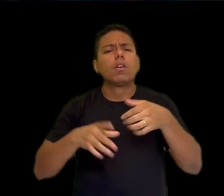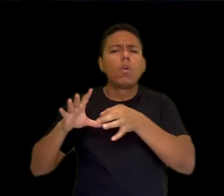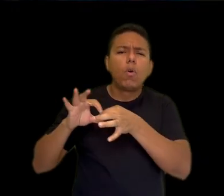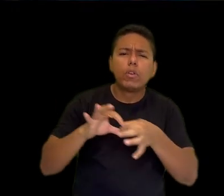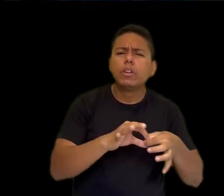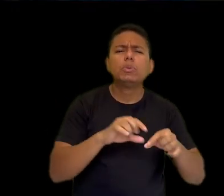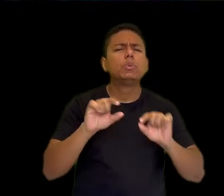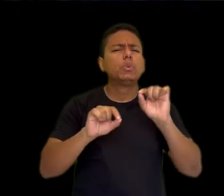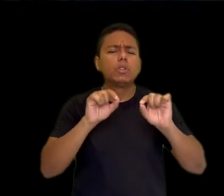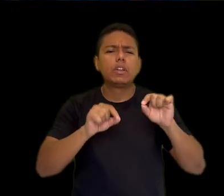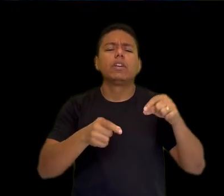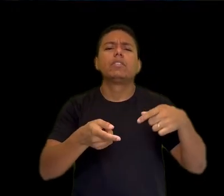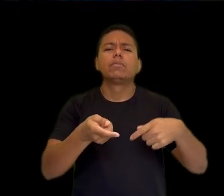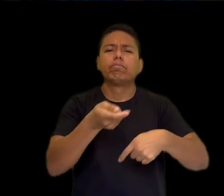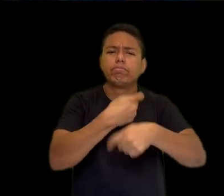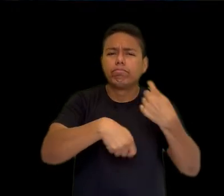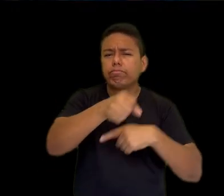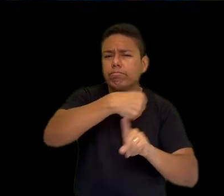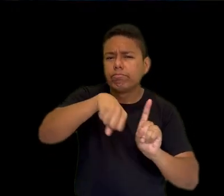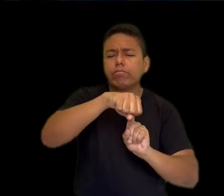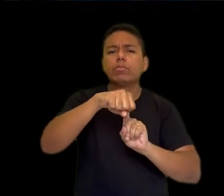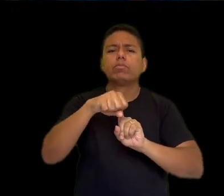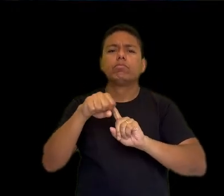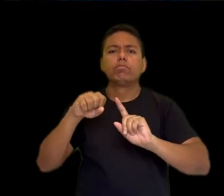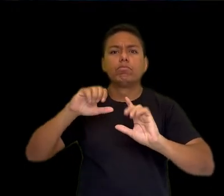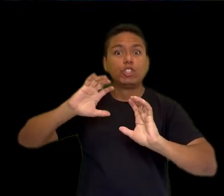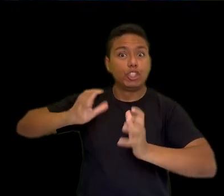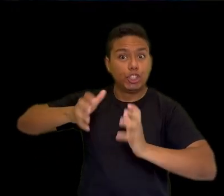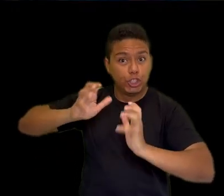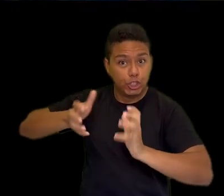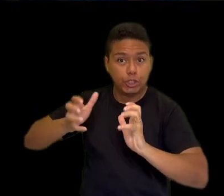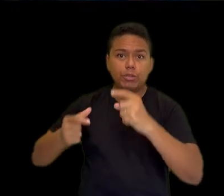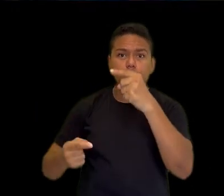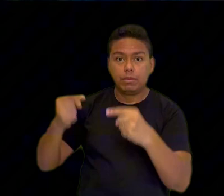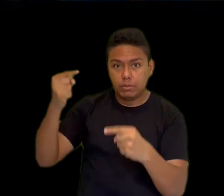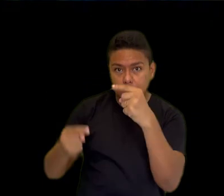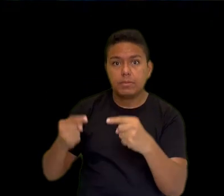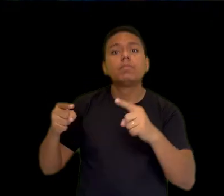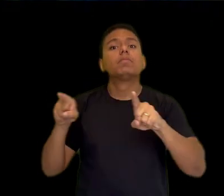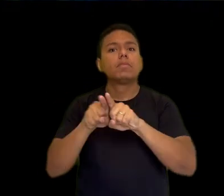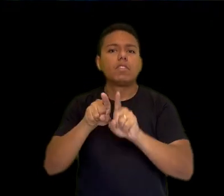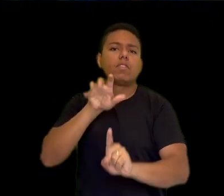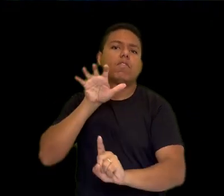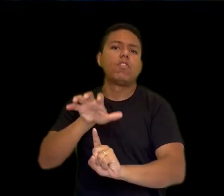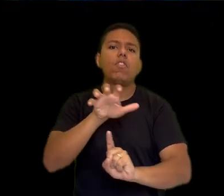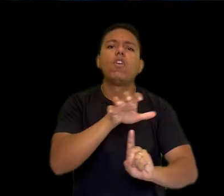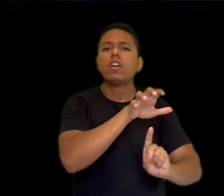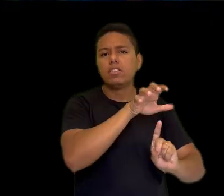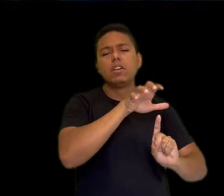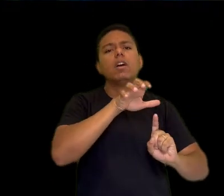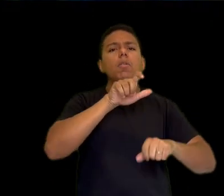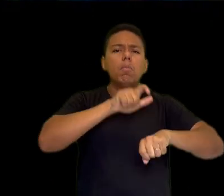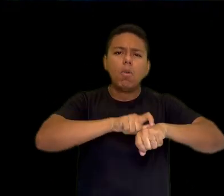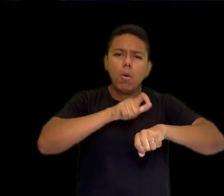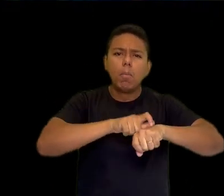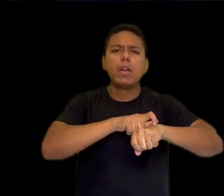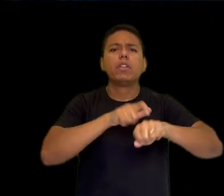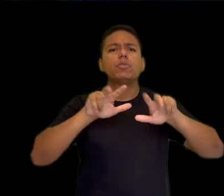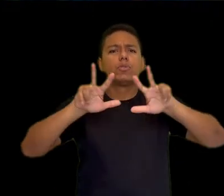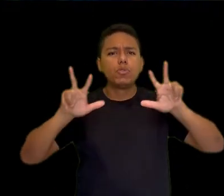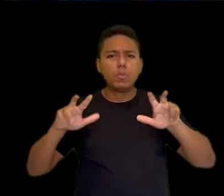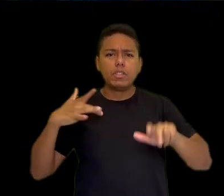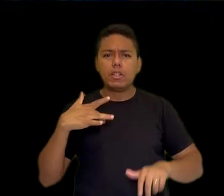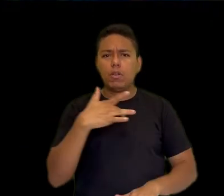no contexto geopolítico, influenciando os momentos da saúde pública mundial.